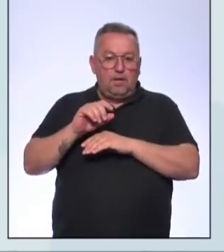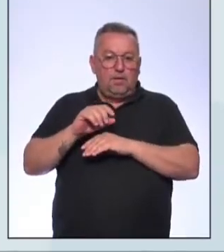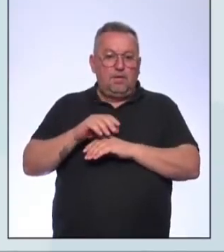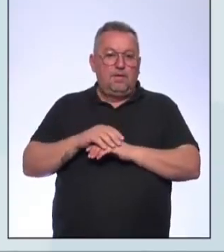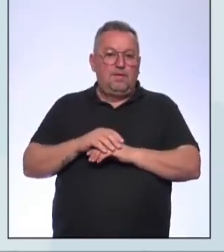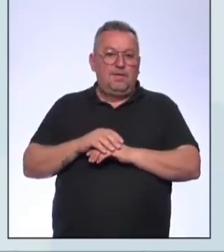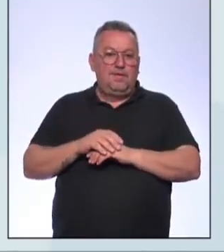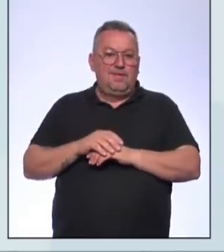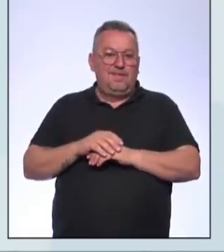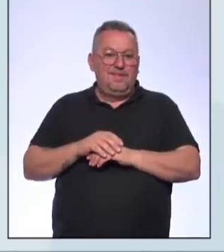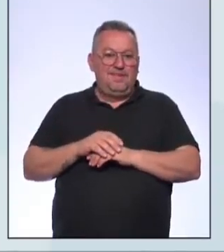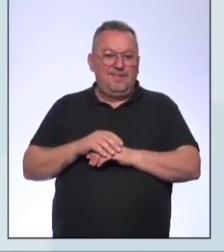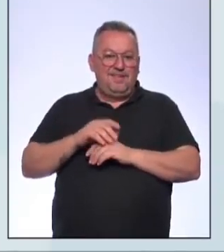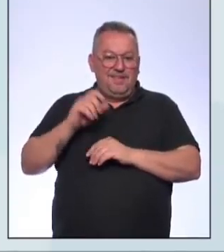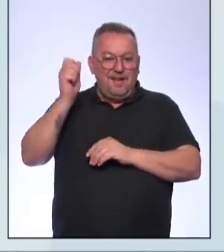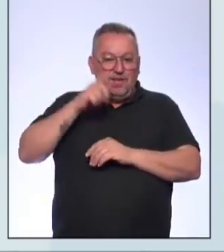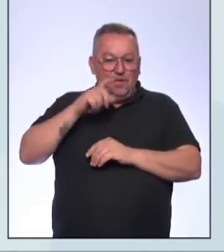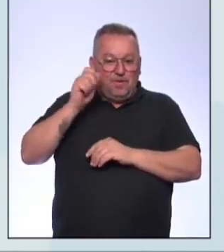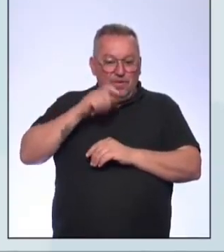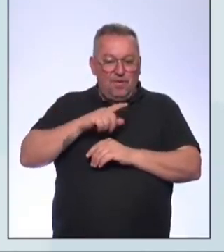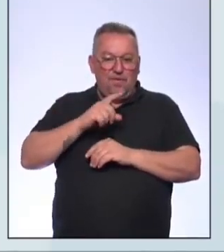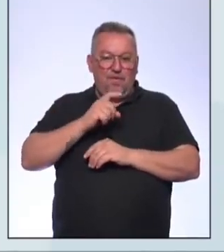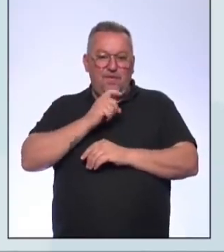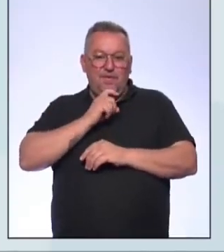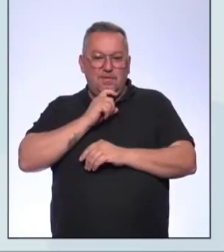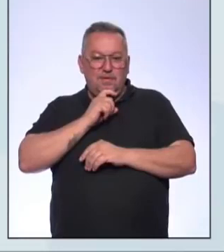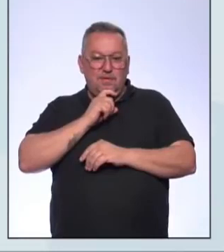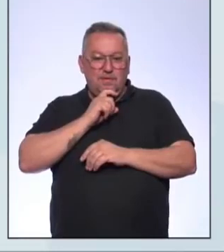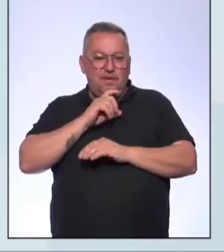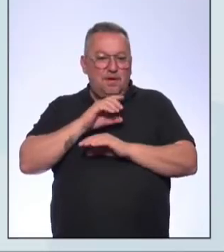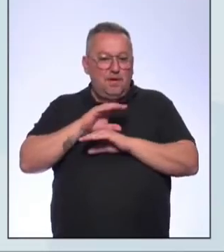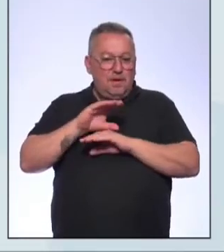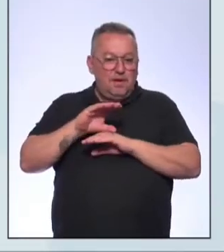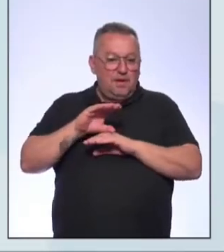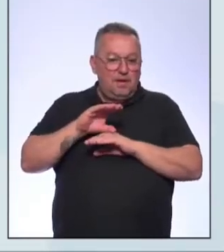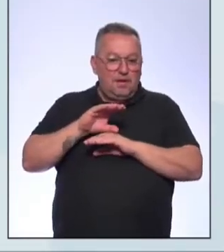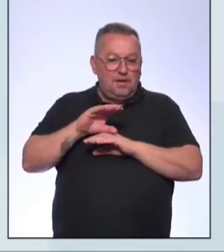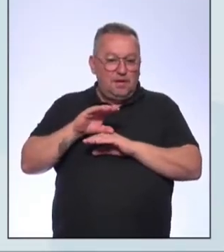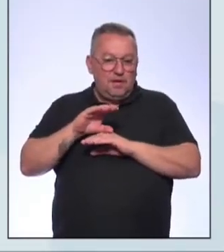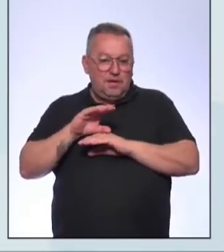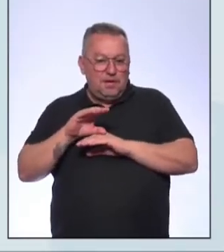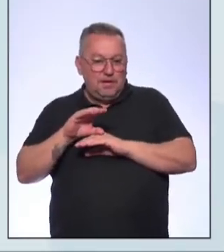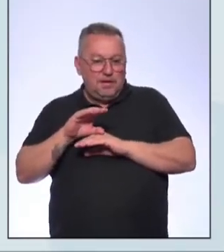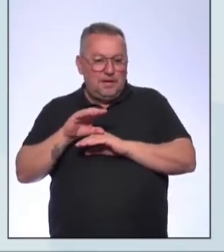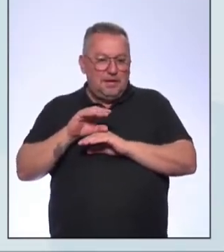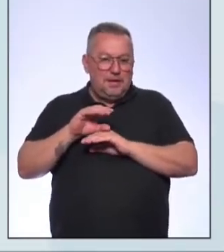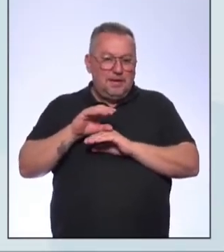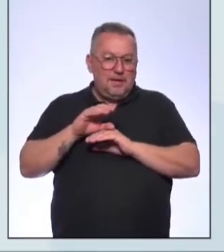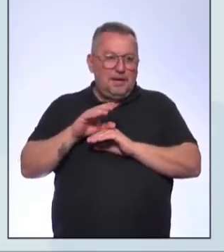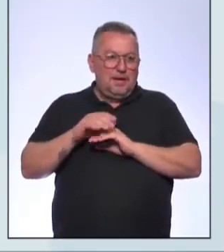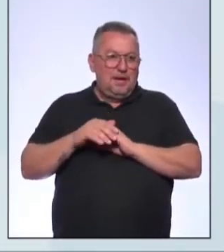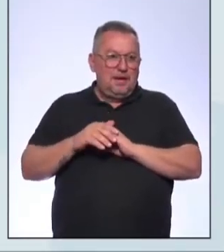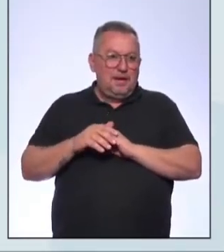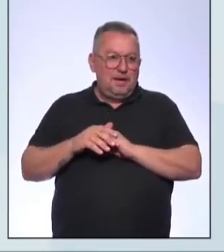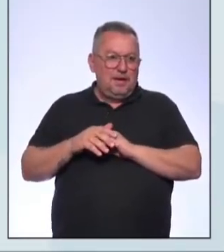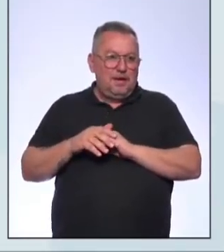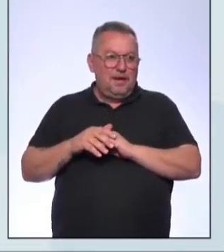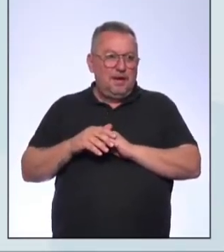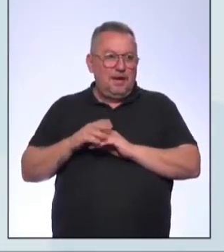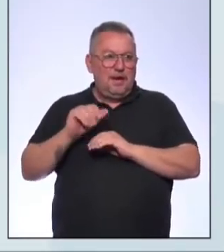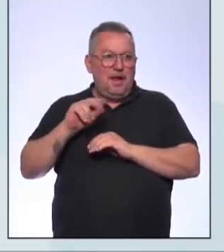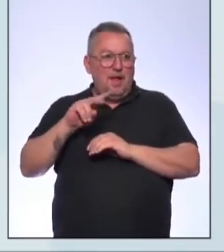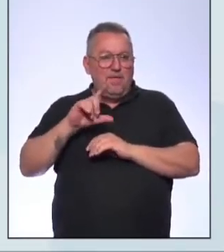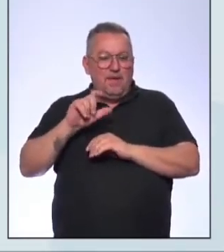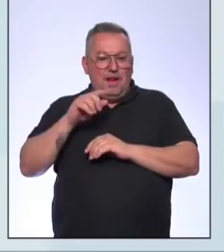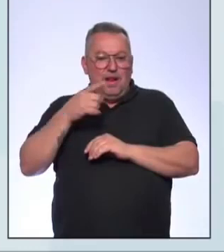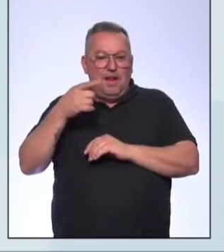sorry. Então, blue, Azul, green, verde. hazel. Não é castanho, é avelã, né?